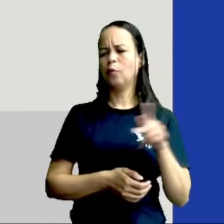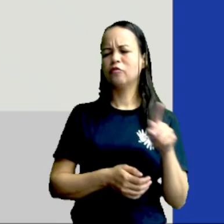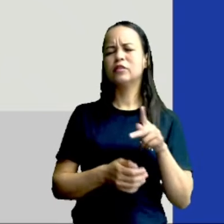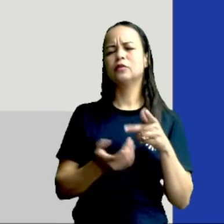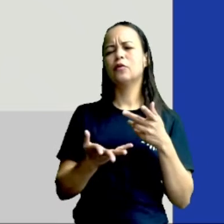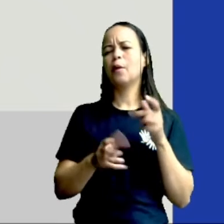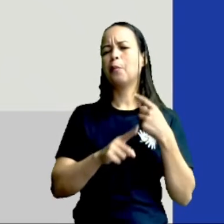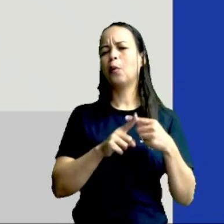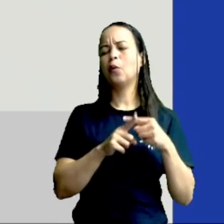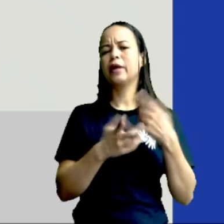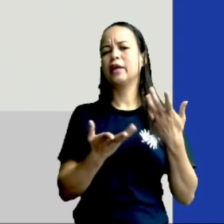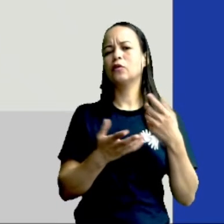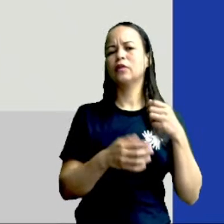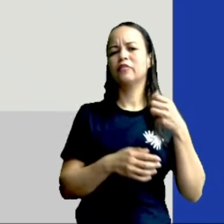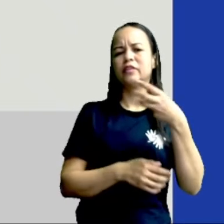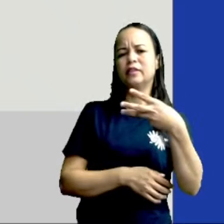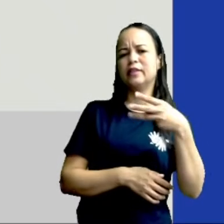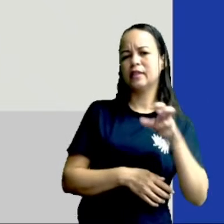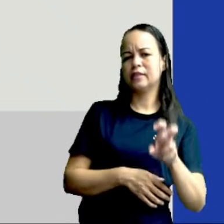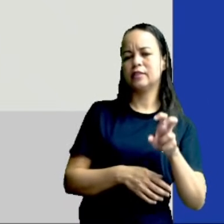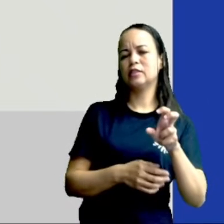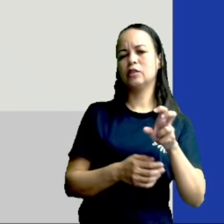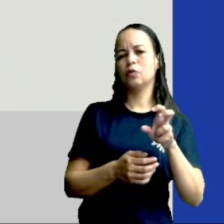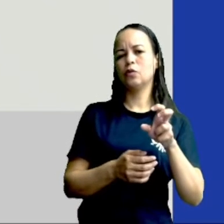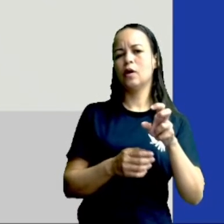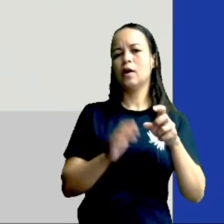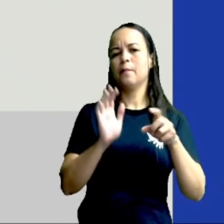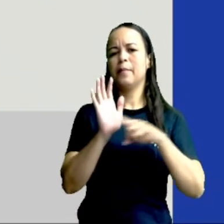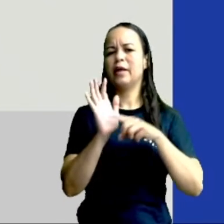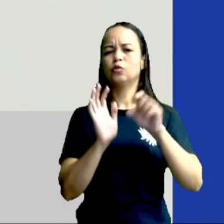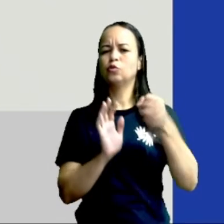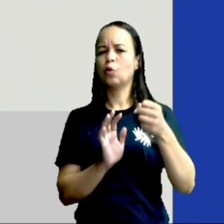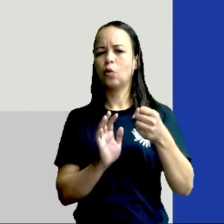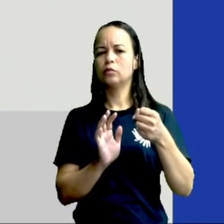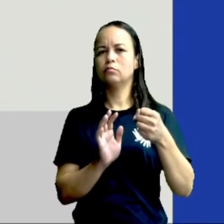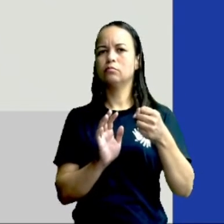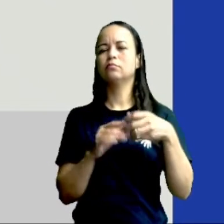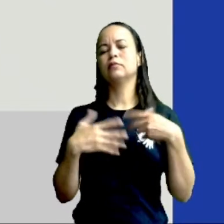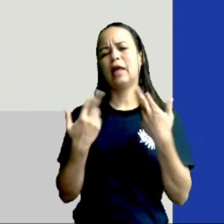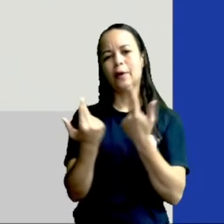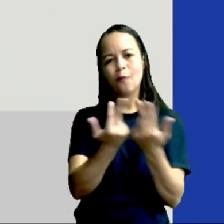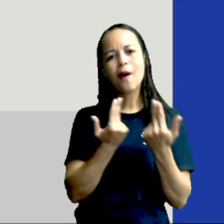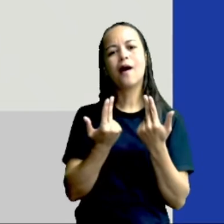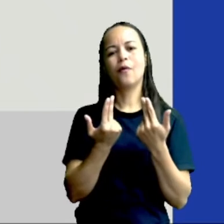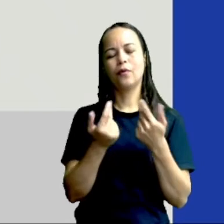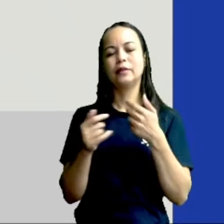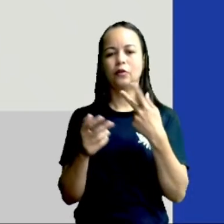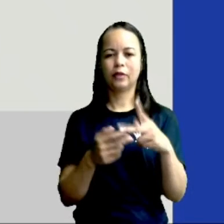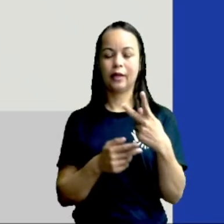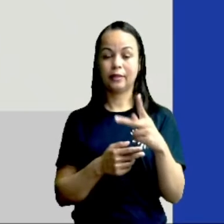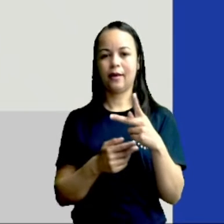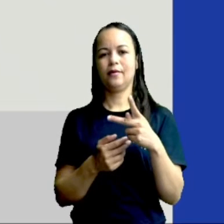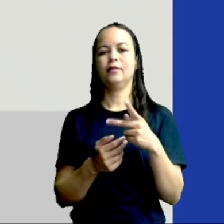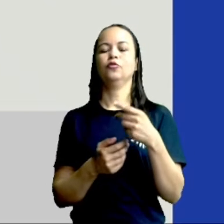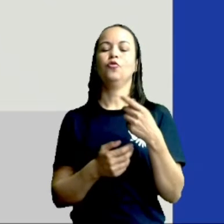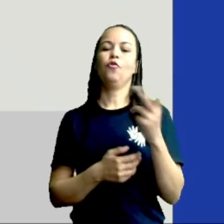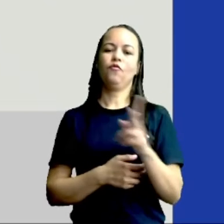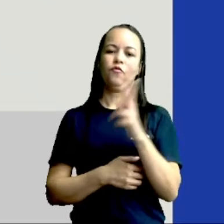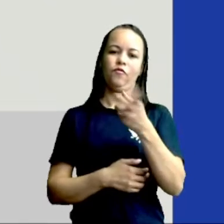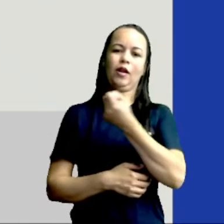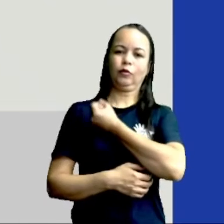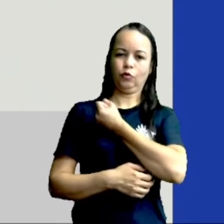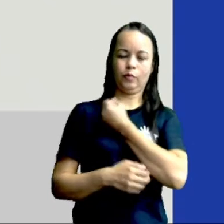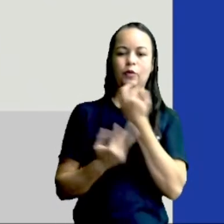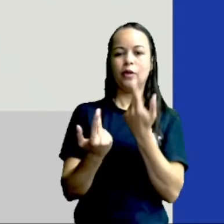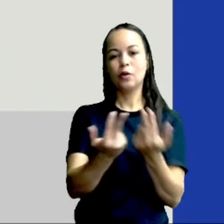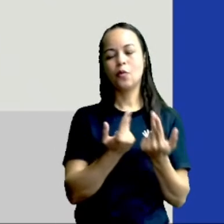né? 35 menos 8 iria me dar o resultado aí também, né, desse valor. Mas aqui eu quero que